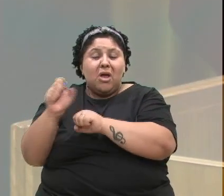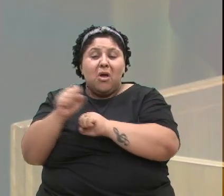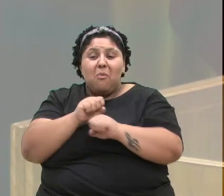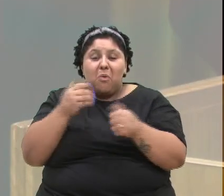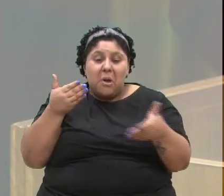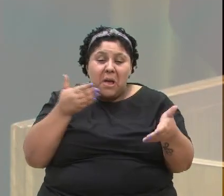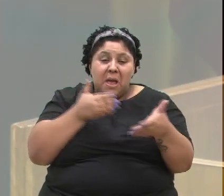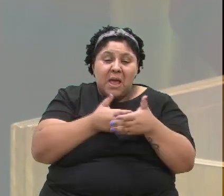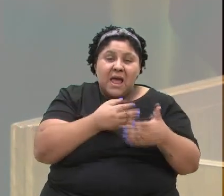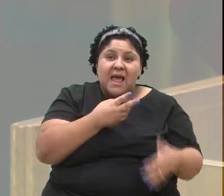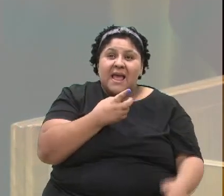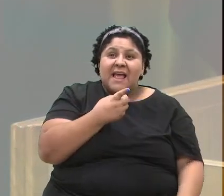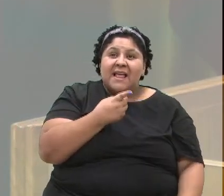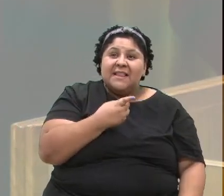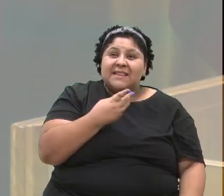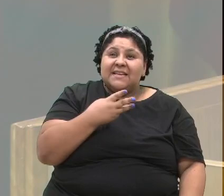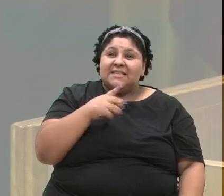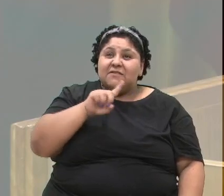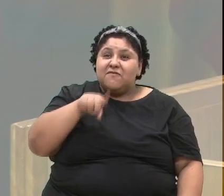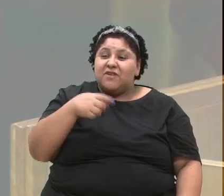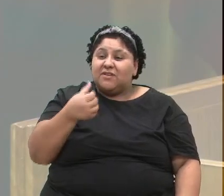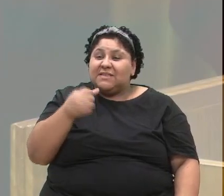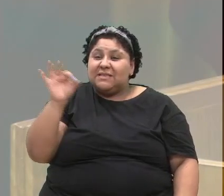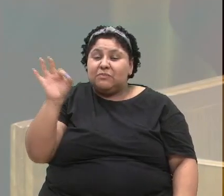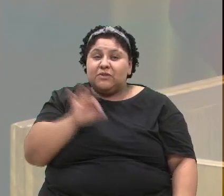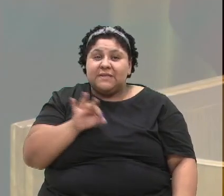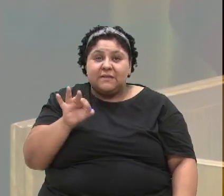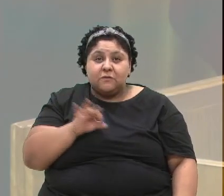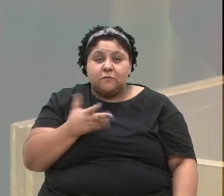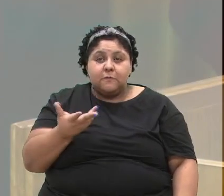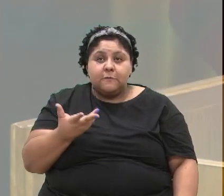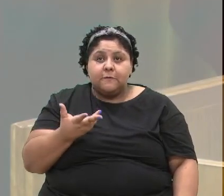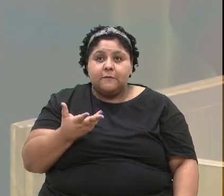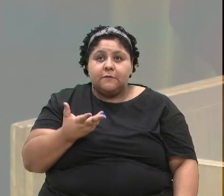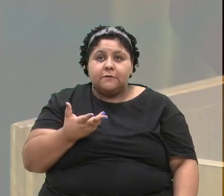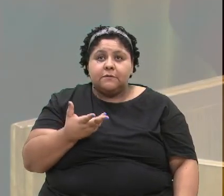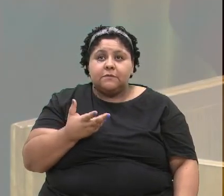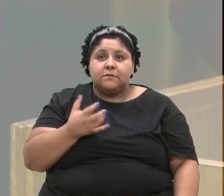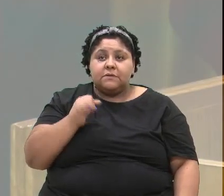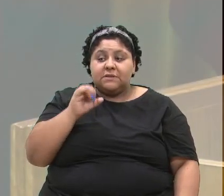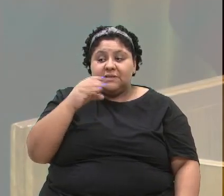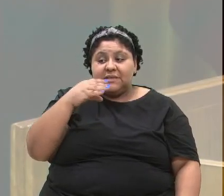chegar 13,6 da licota de